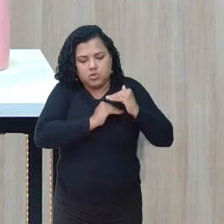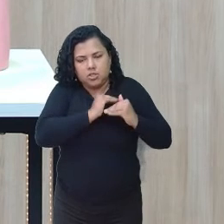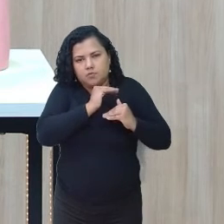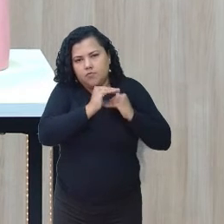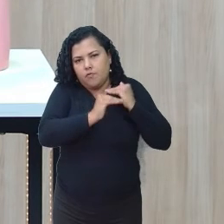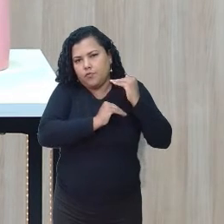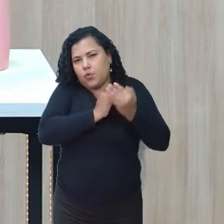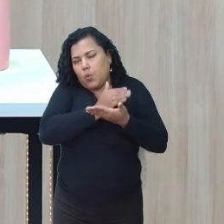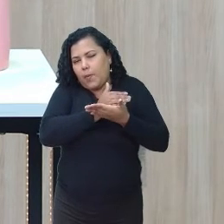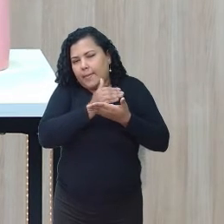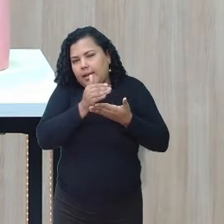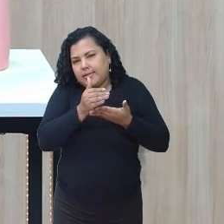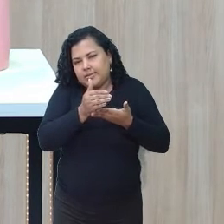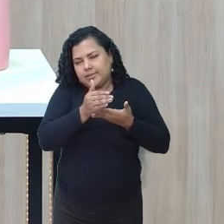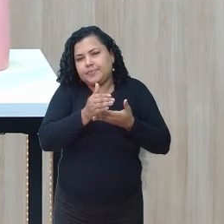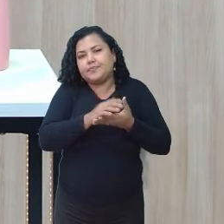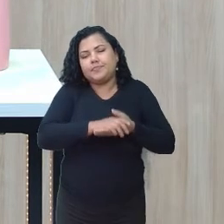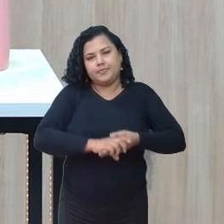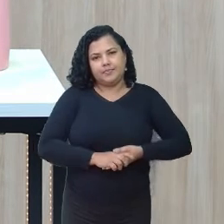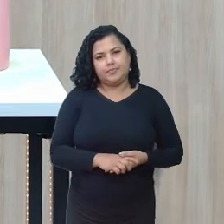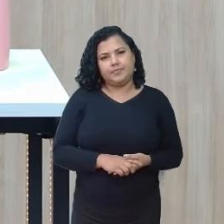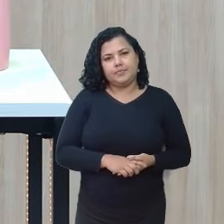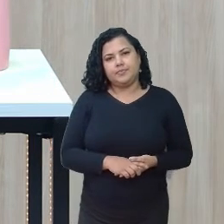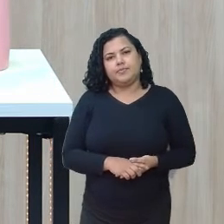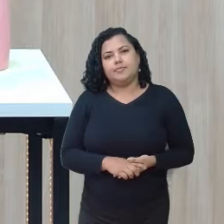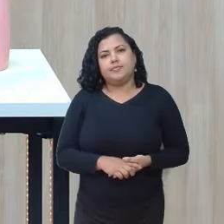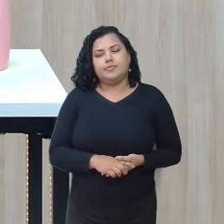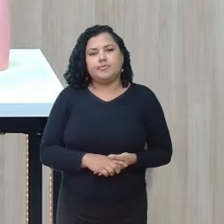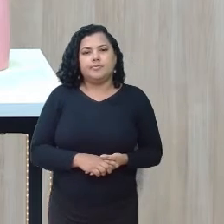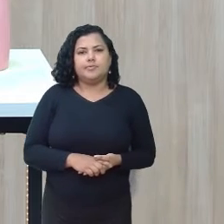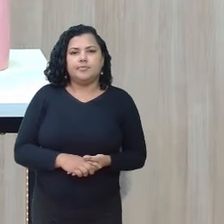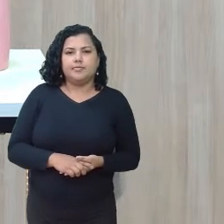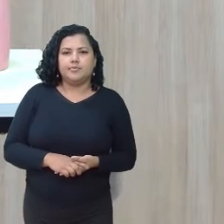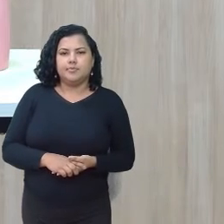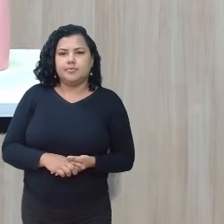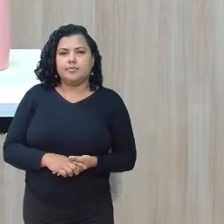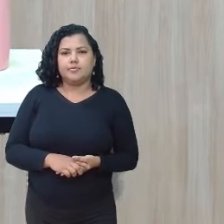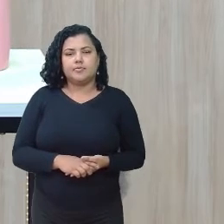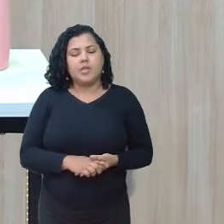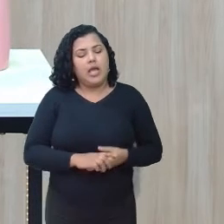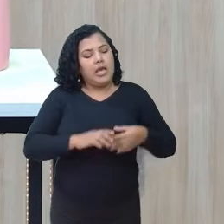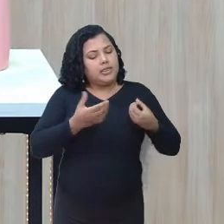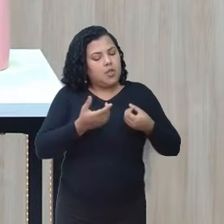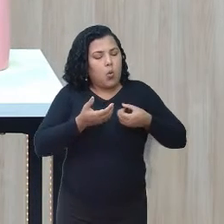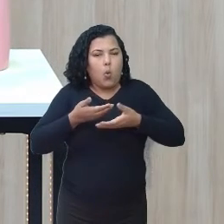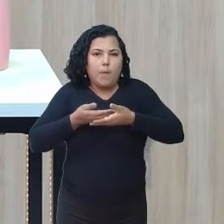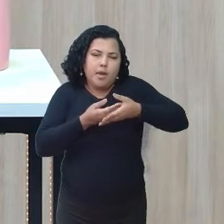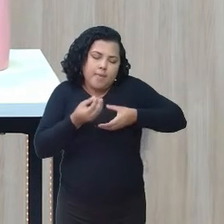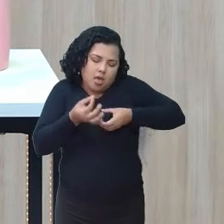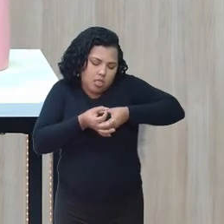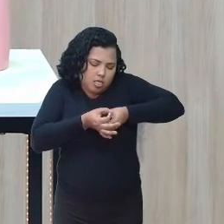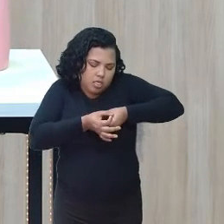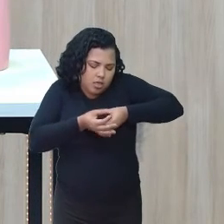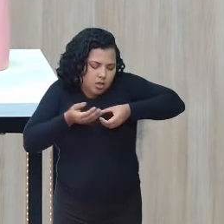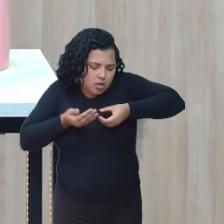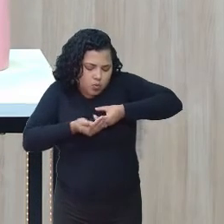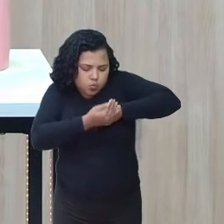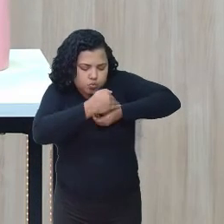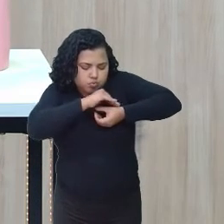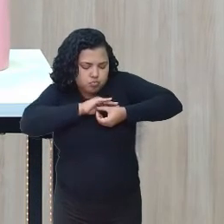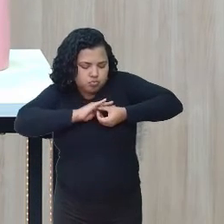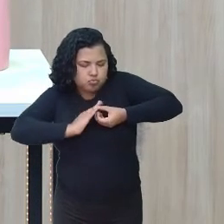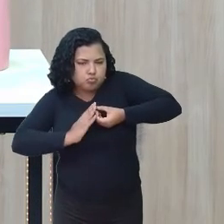primeiro momento ele já cola no endométrio. É esse revestimento do útero. E